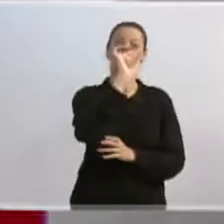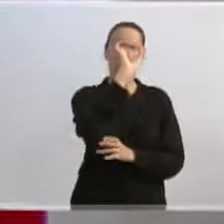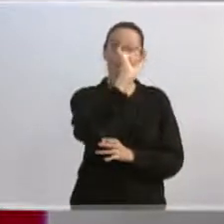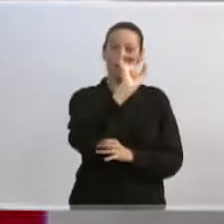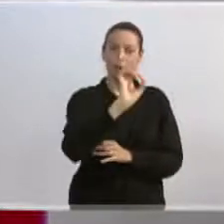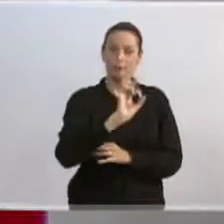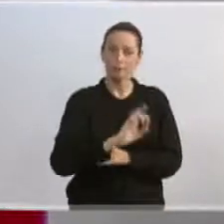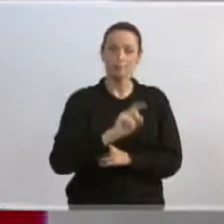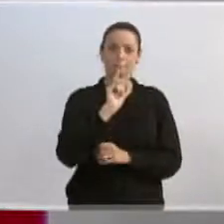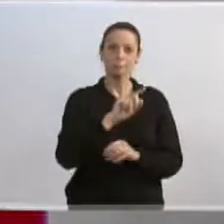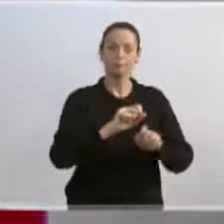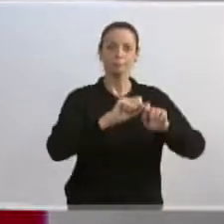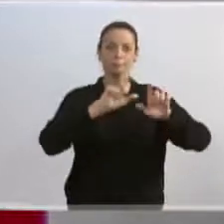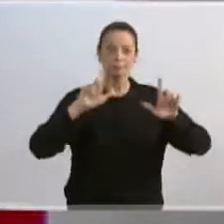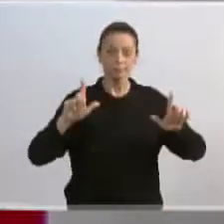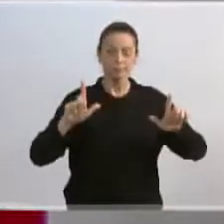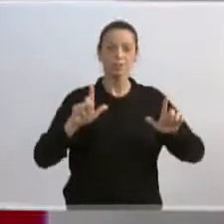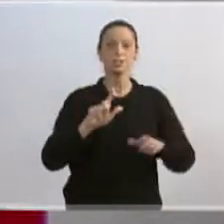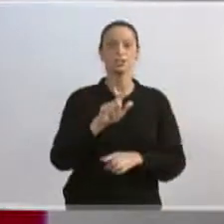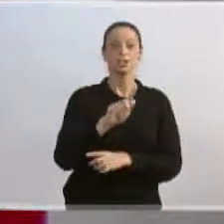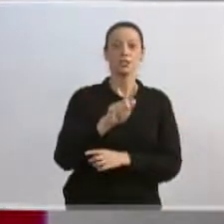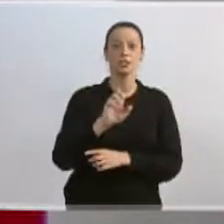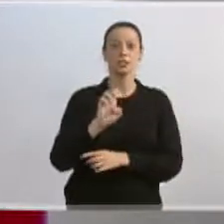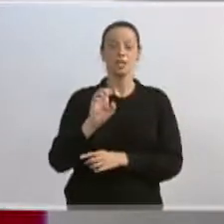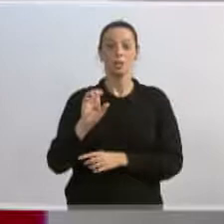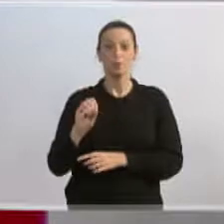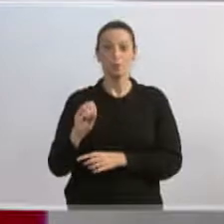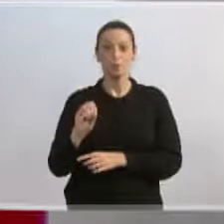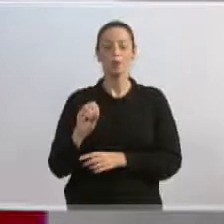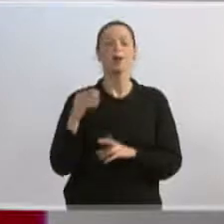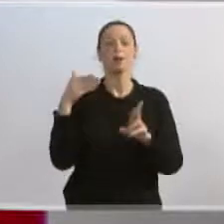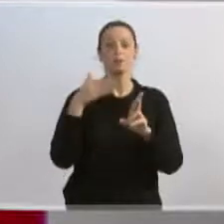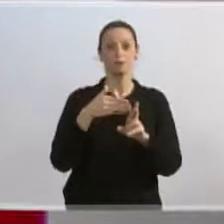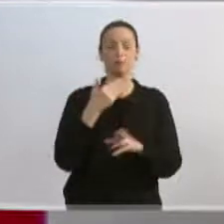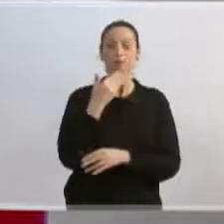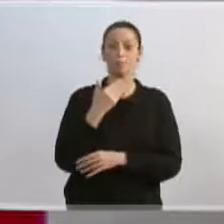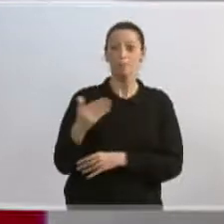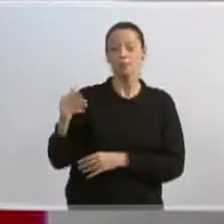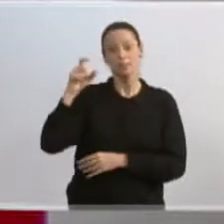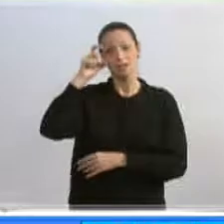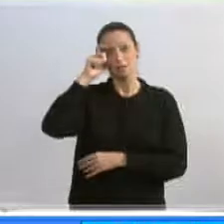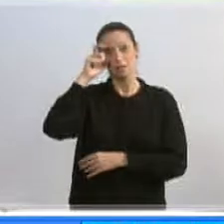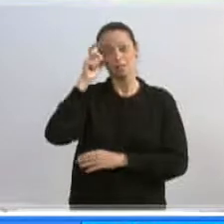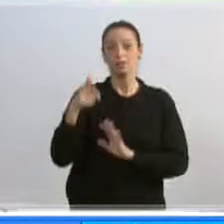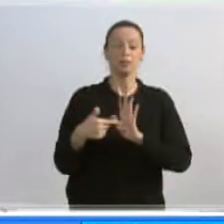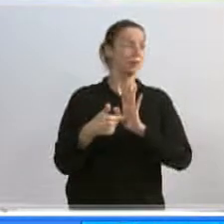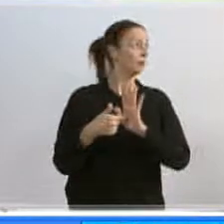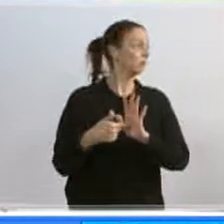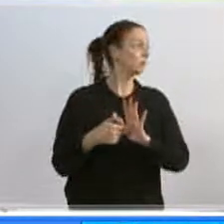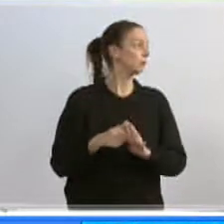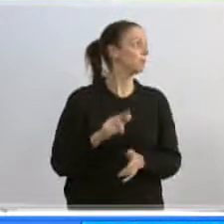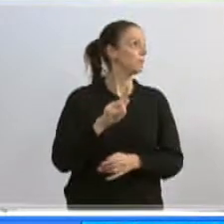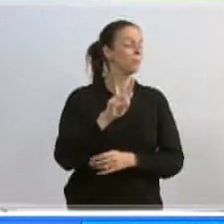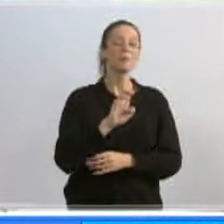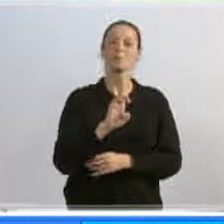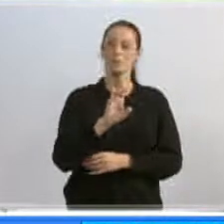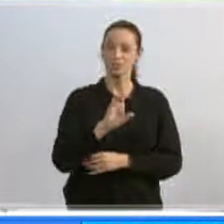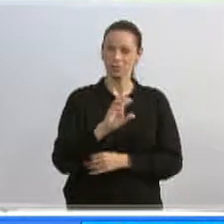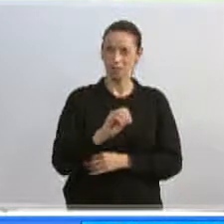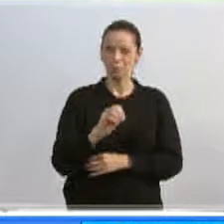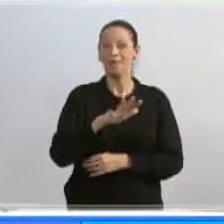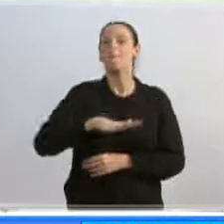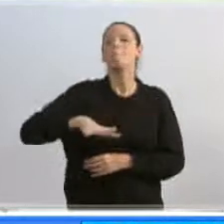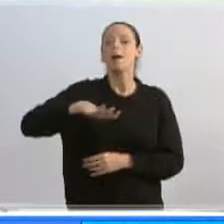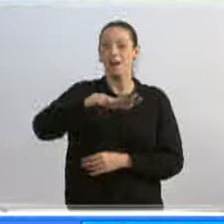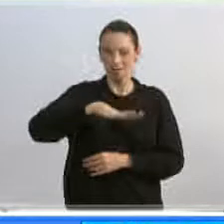e um deles é o georeferenciamento de blumenau eu vou pedir ao ari que mostre neste georreferenciamento se